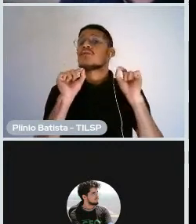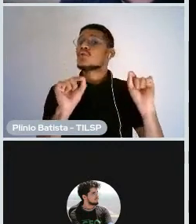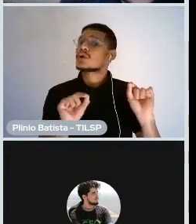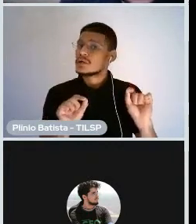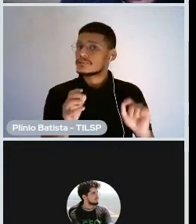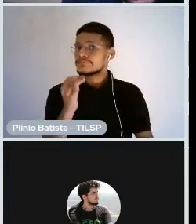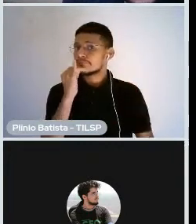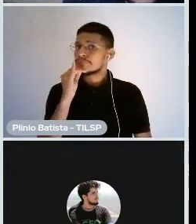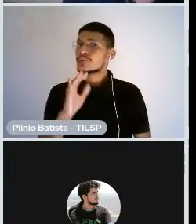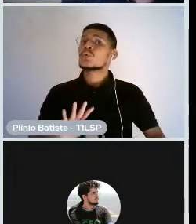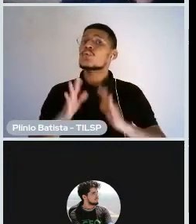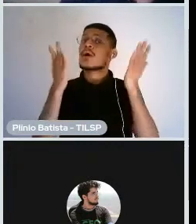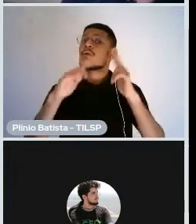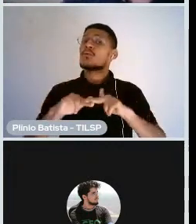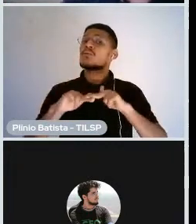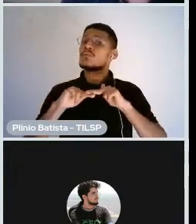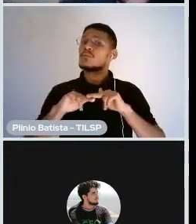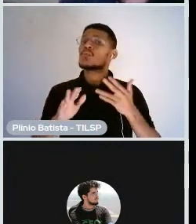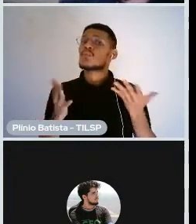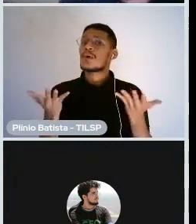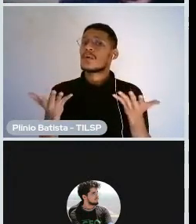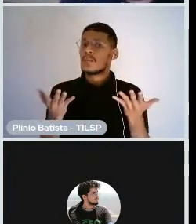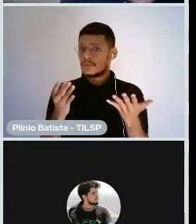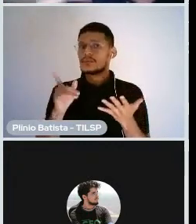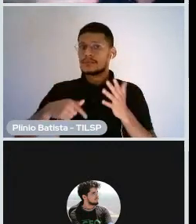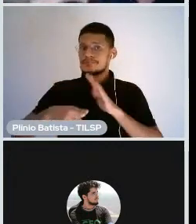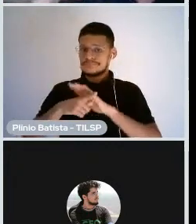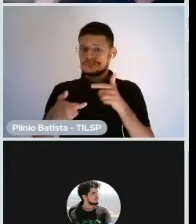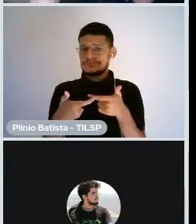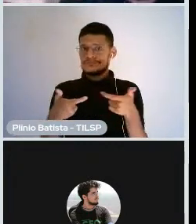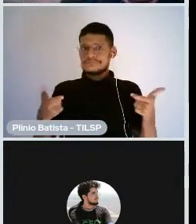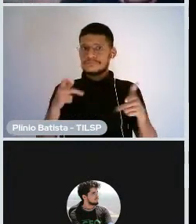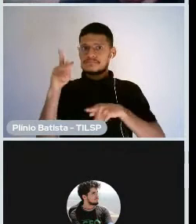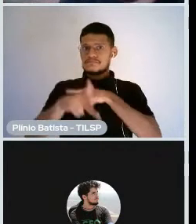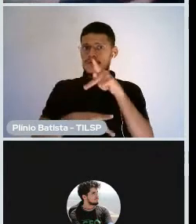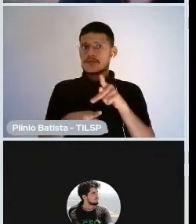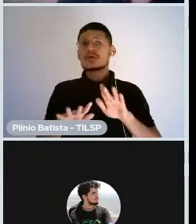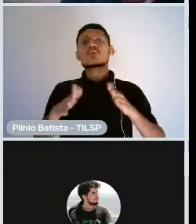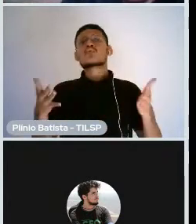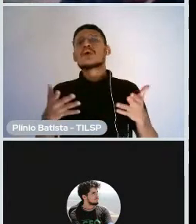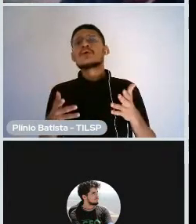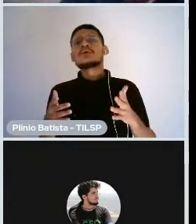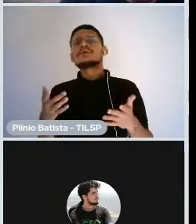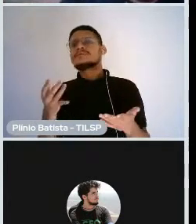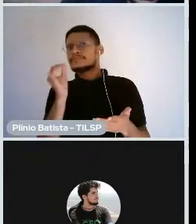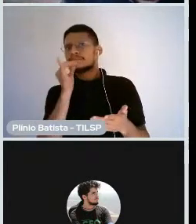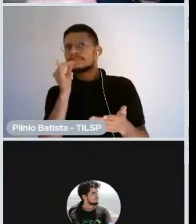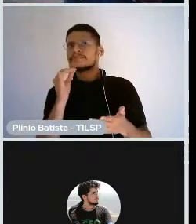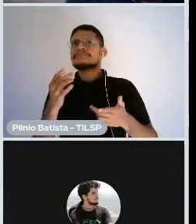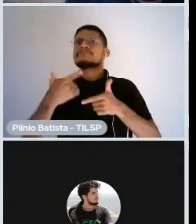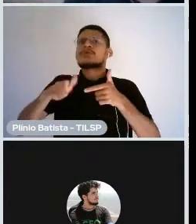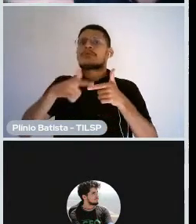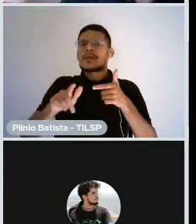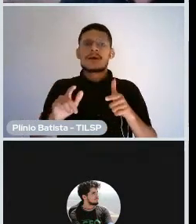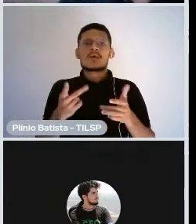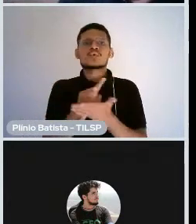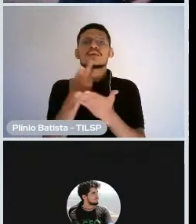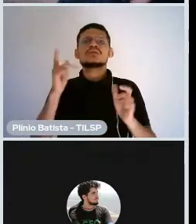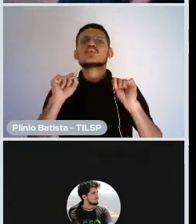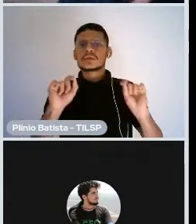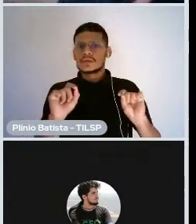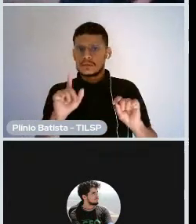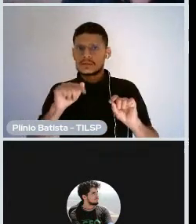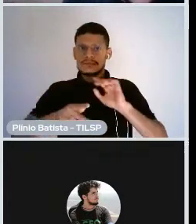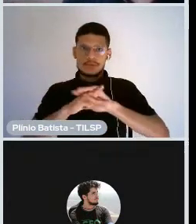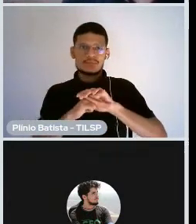era a causa dessa teoria? Era o crescimento da população. E qual seria a consequência disso? Miséria. A gente alcançaria